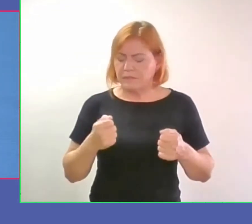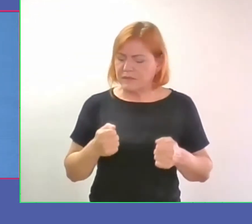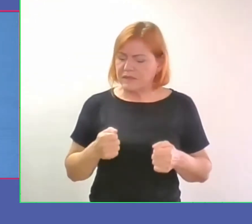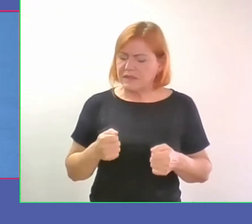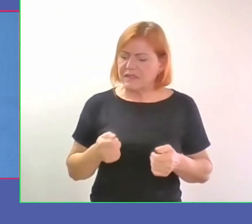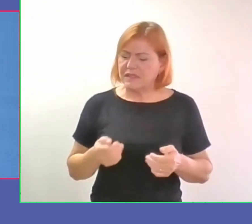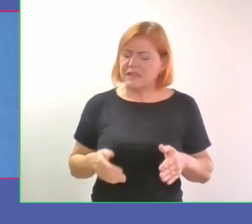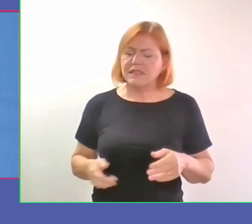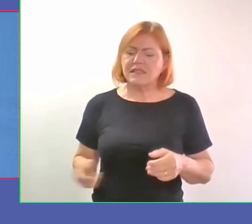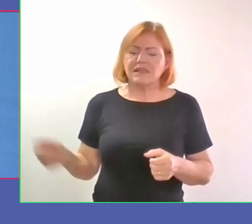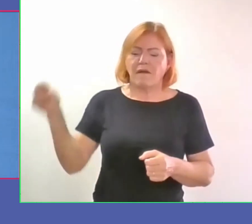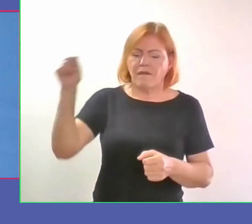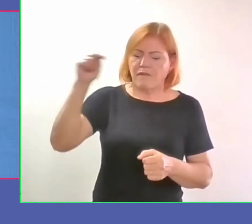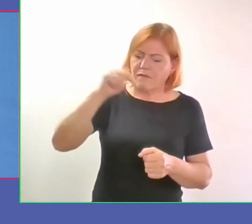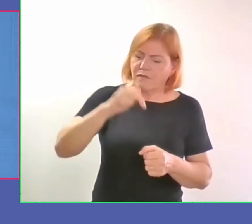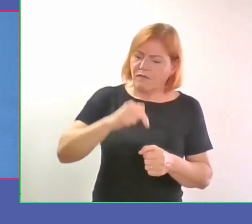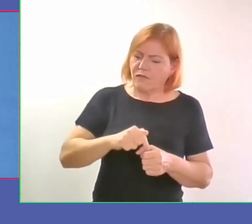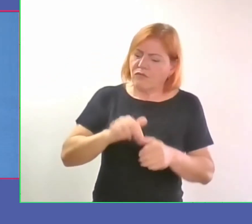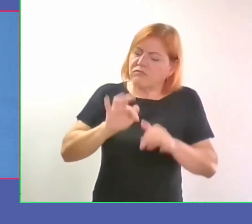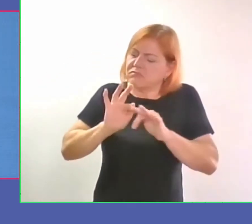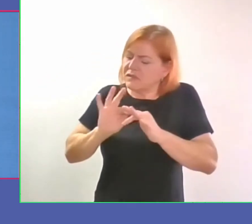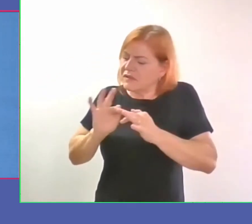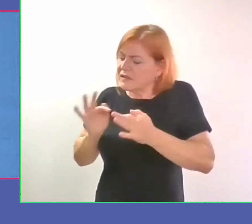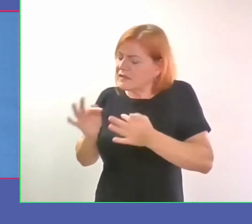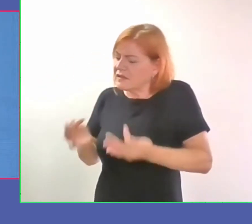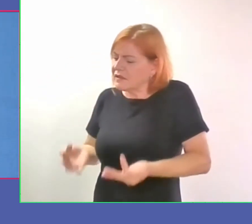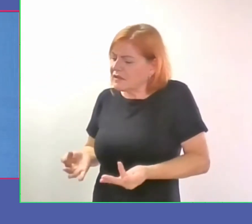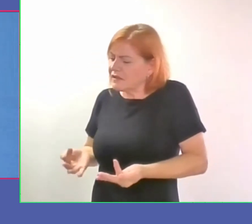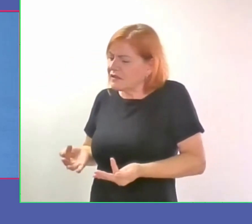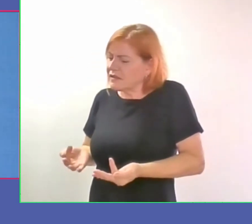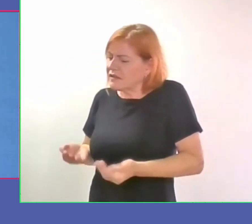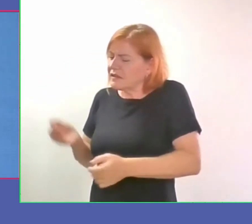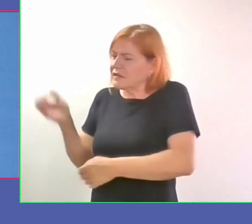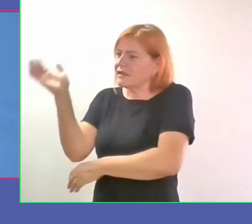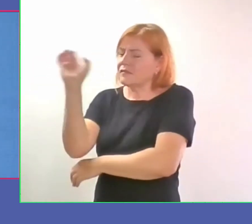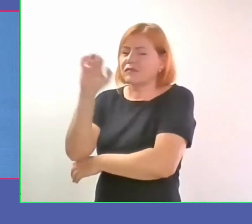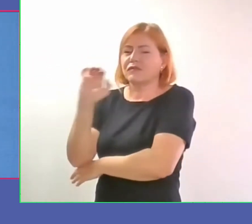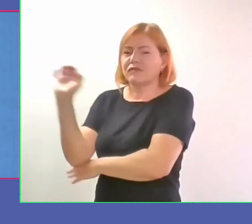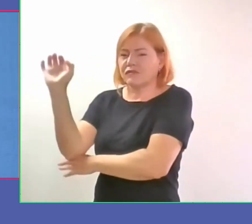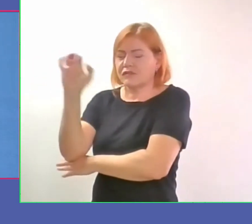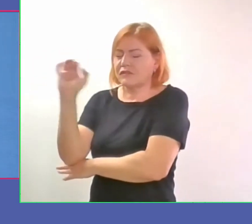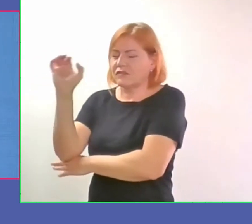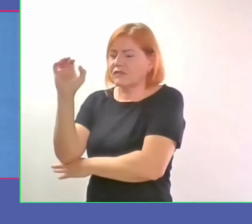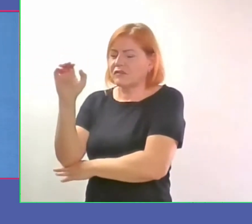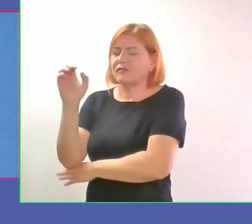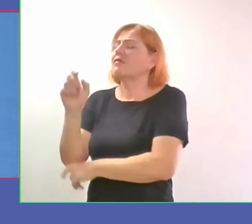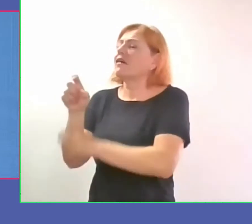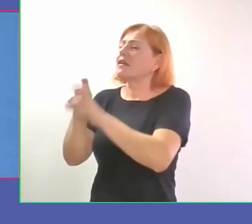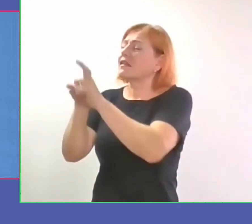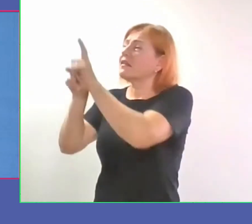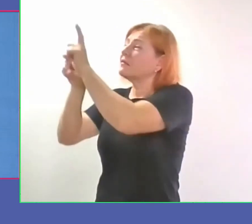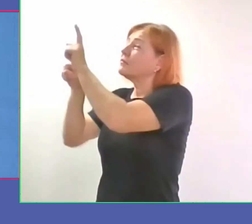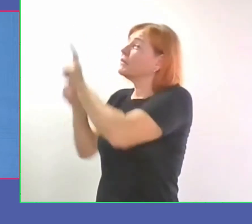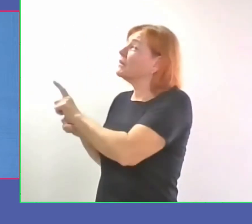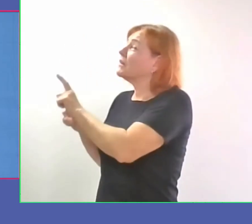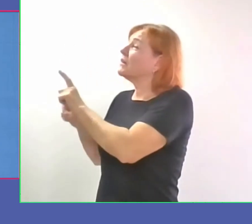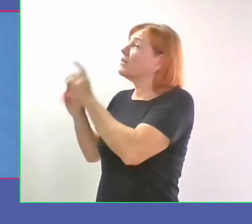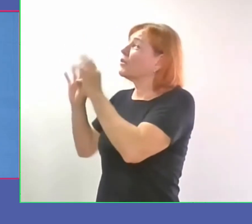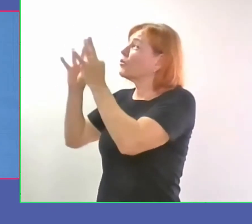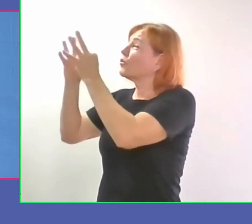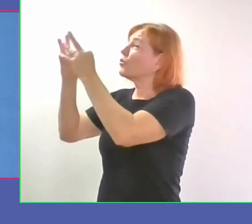para o jardim do Éden, naquela dependência total ao Senhor. É um espírito